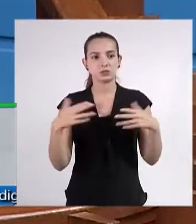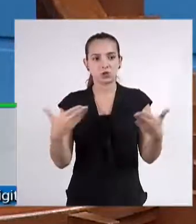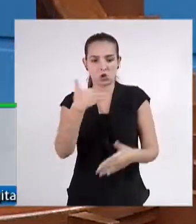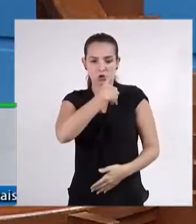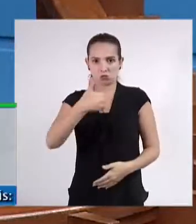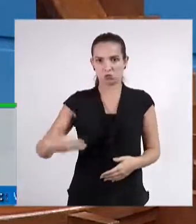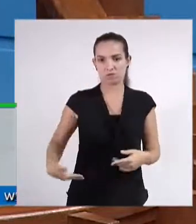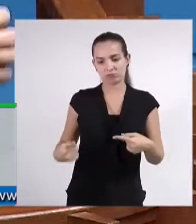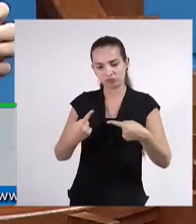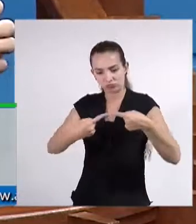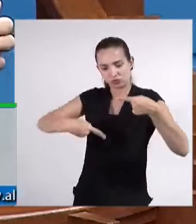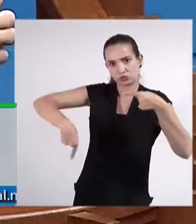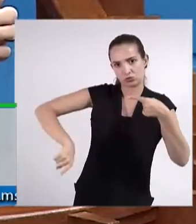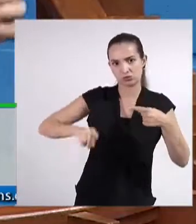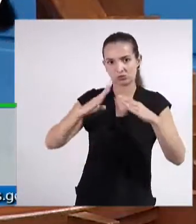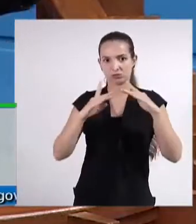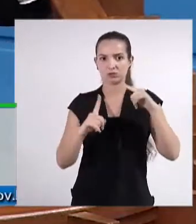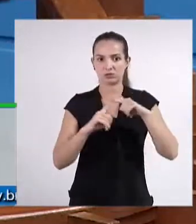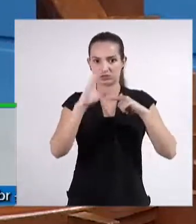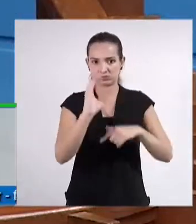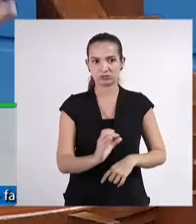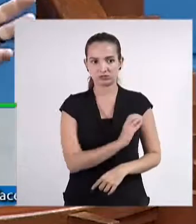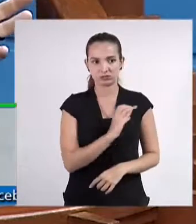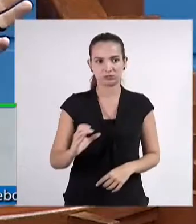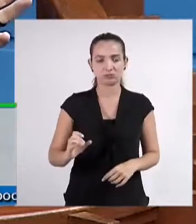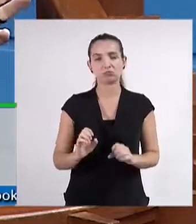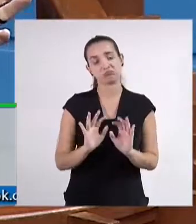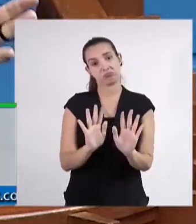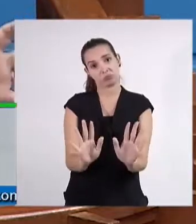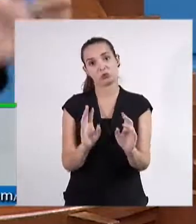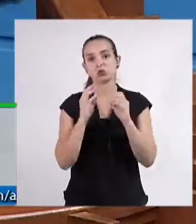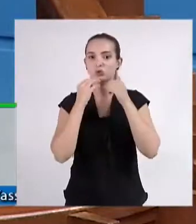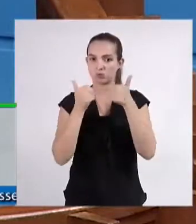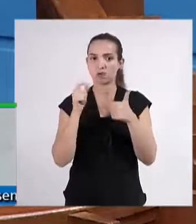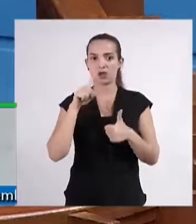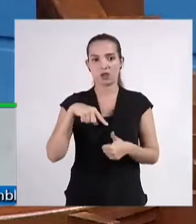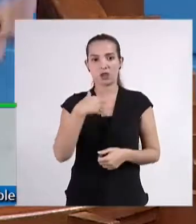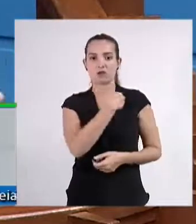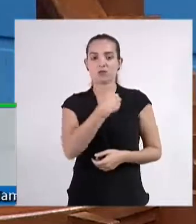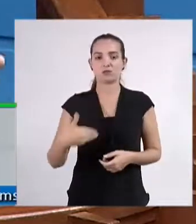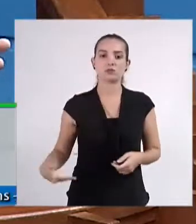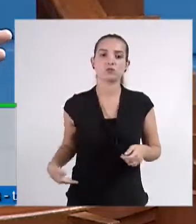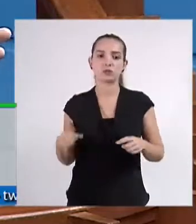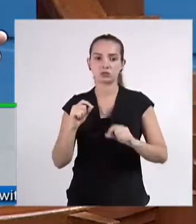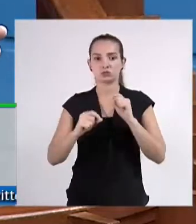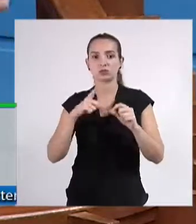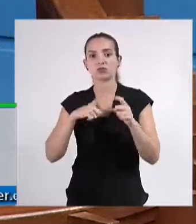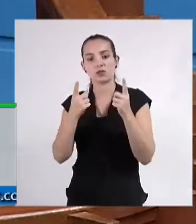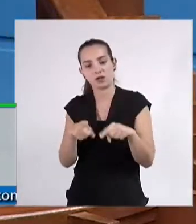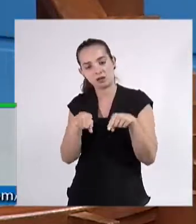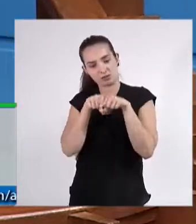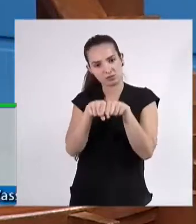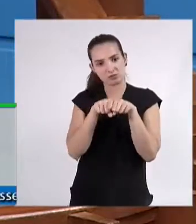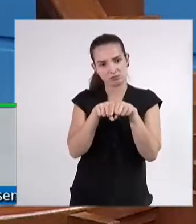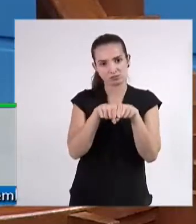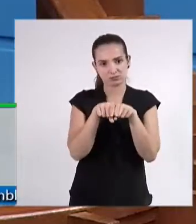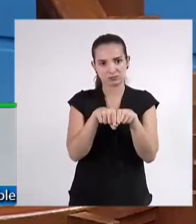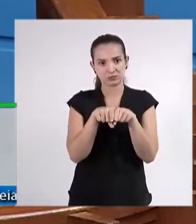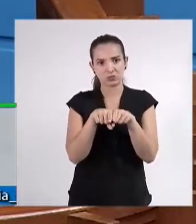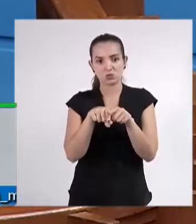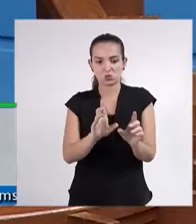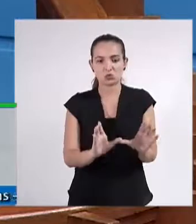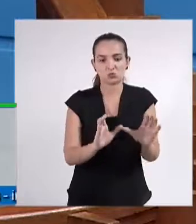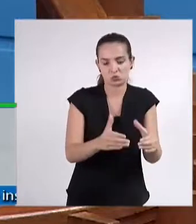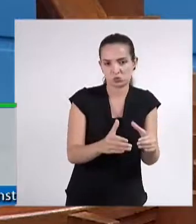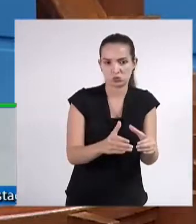Católica. Tudo bem que é um governo que se aliou a um determinado